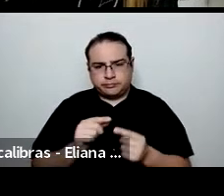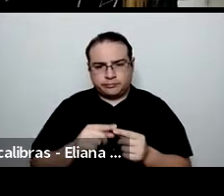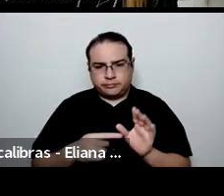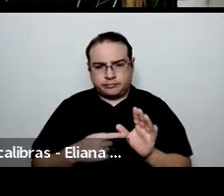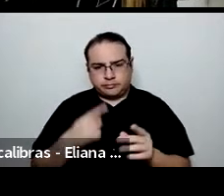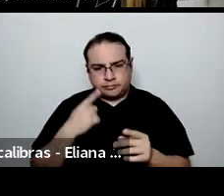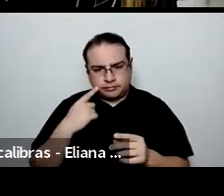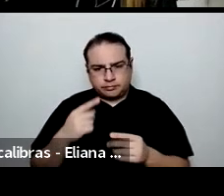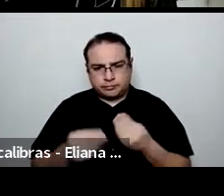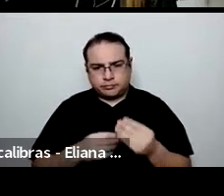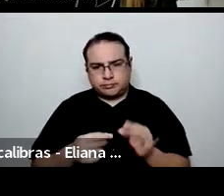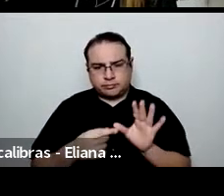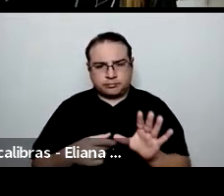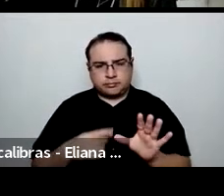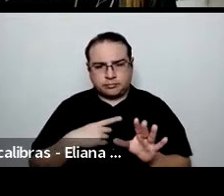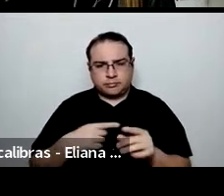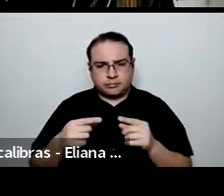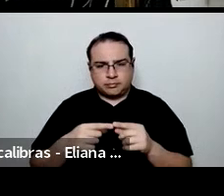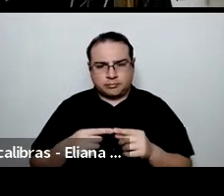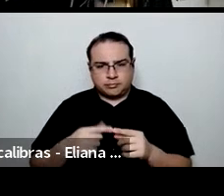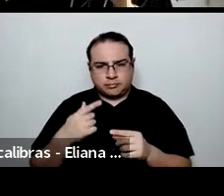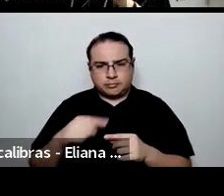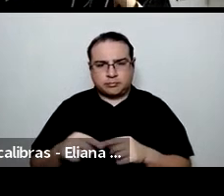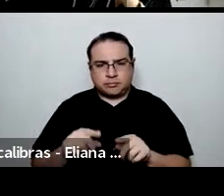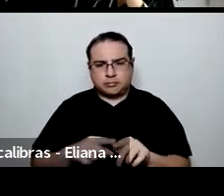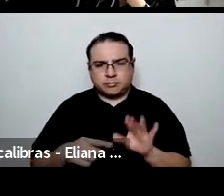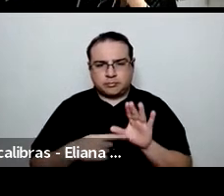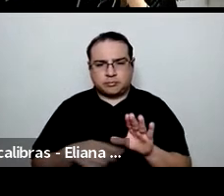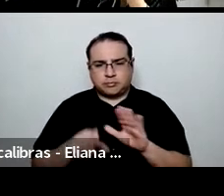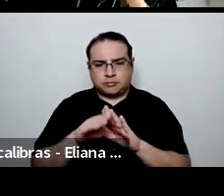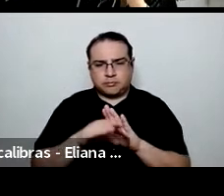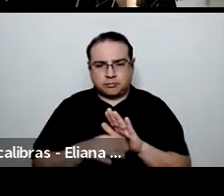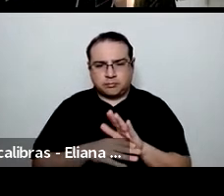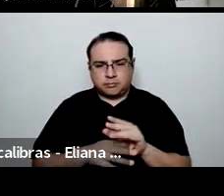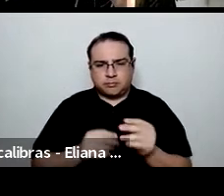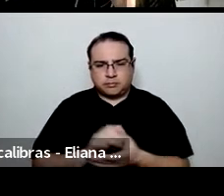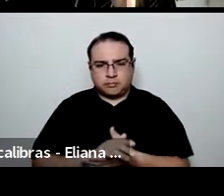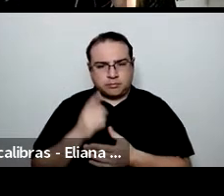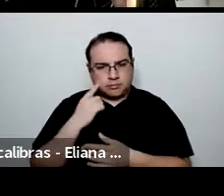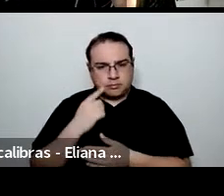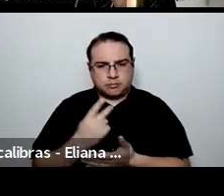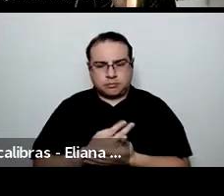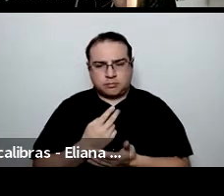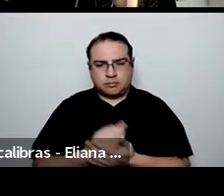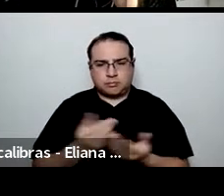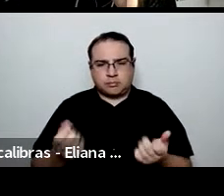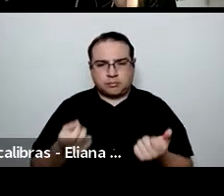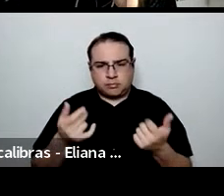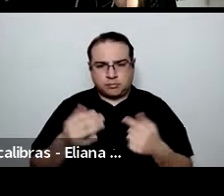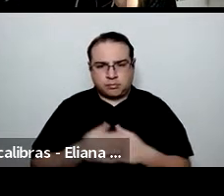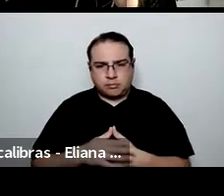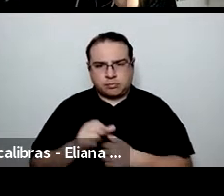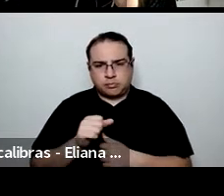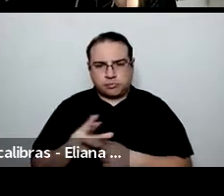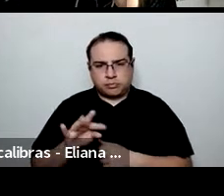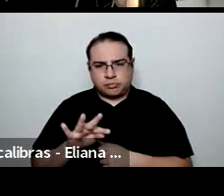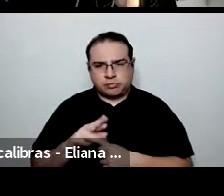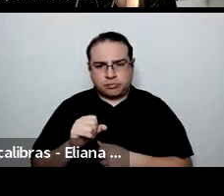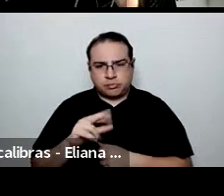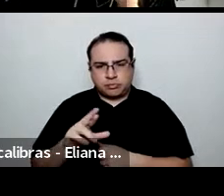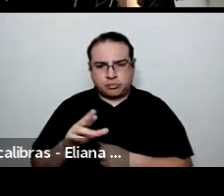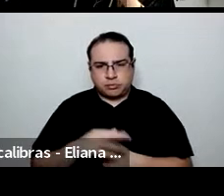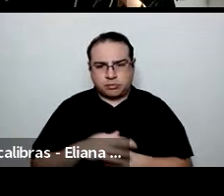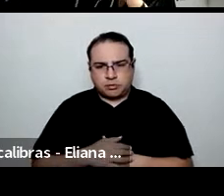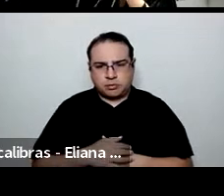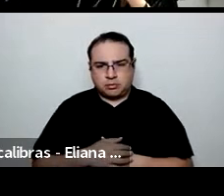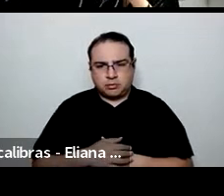comprovação de que tenham sido beneficiadas pela propaganda o Olá com a palavra o senhor relator